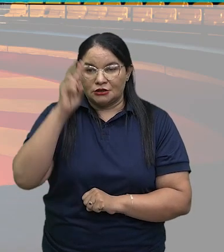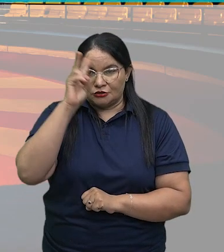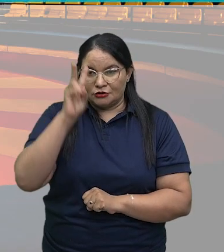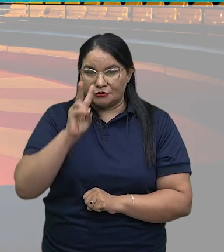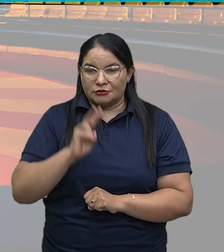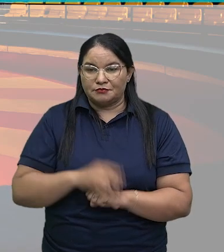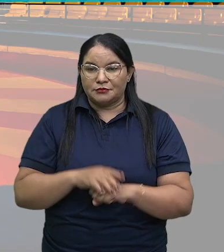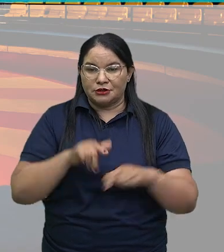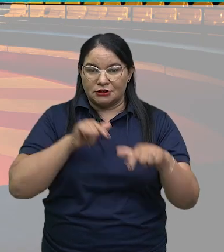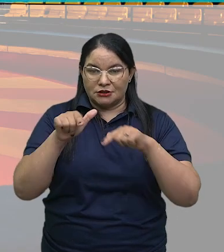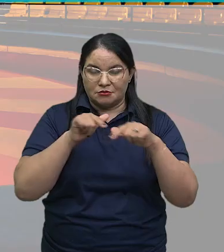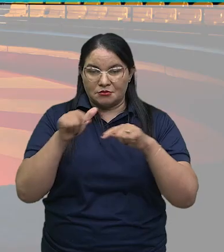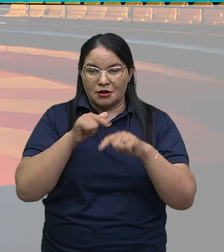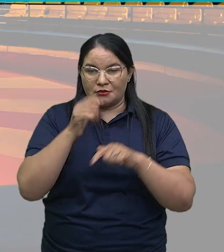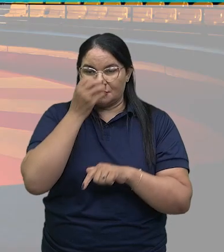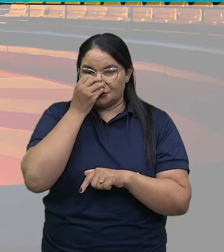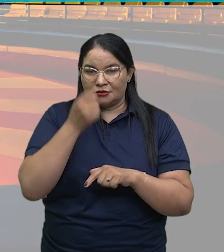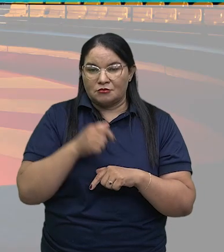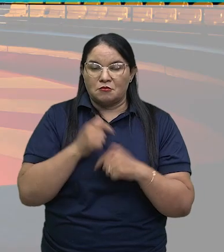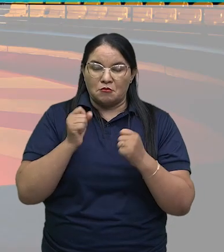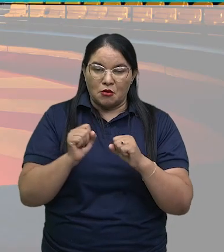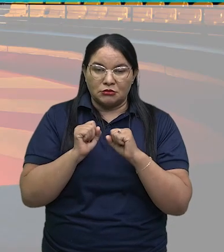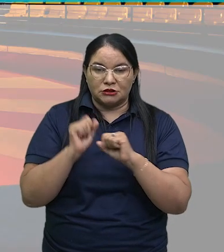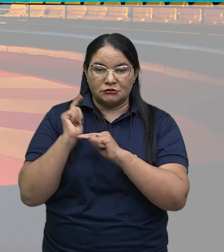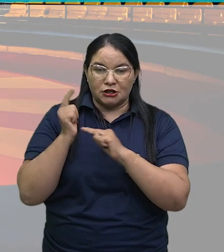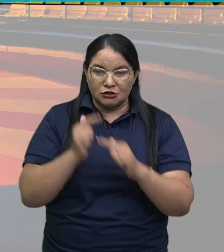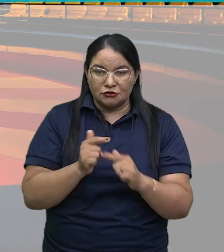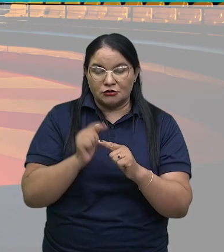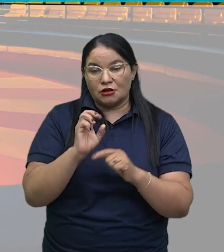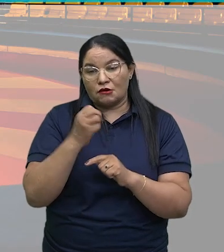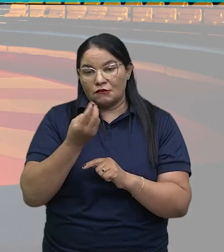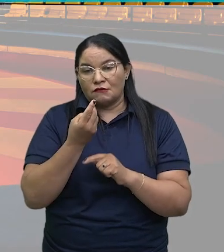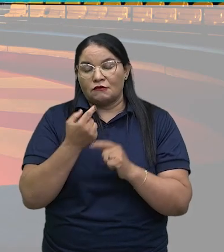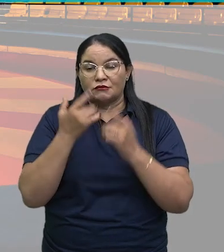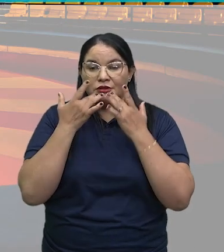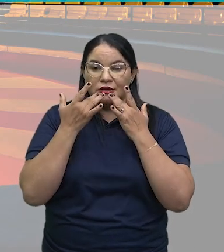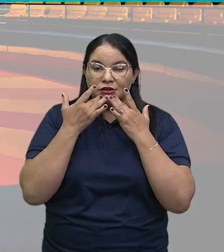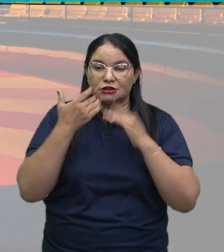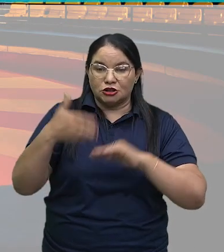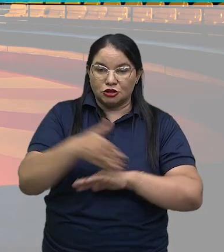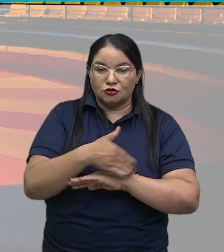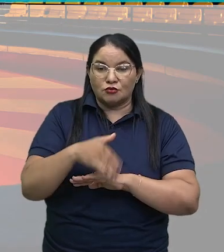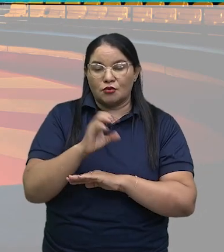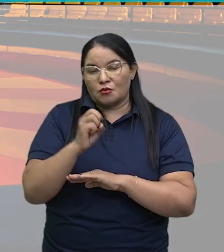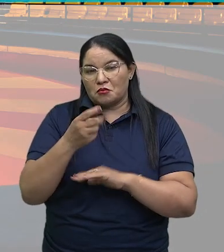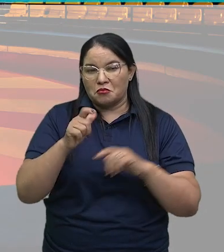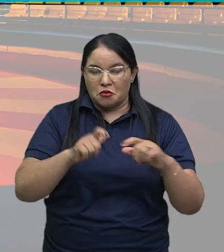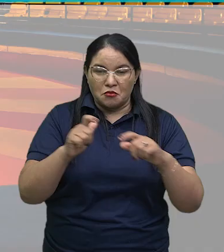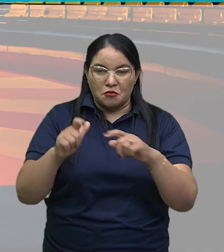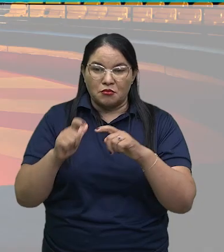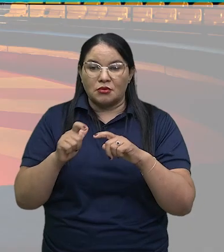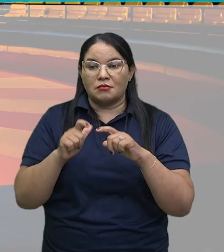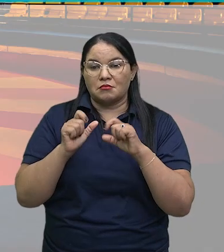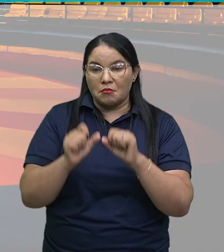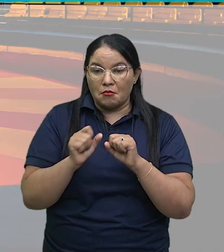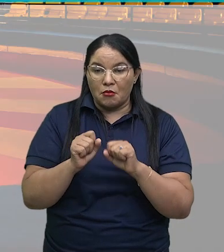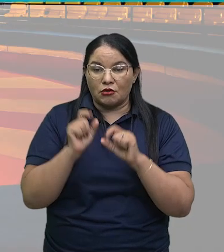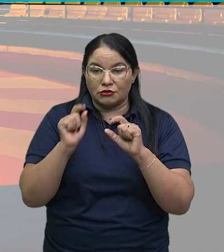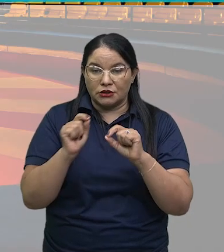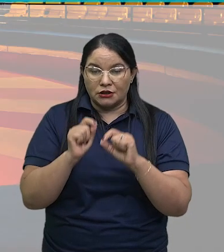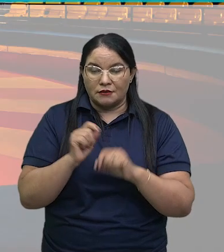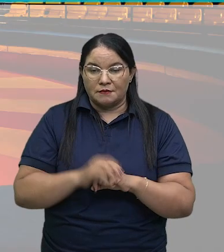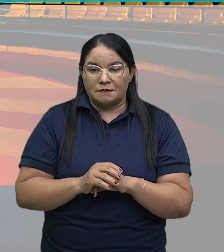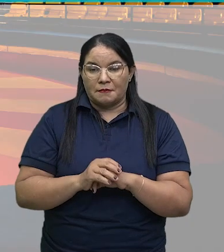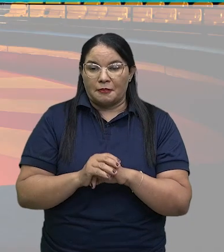Historicamente, o trabalho do palhaço, seja no circo tradicional, no teatro de rua ou em ambientes contemporâneos, foi